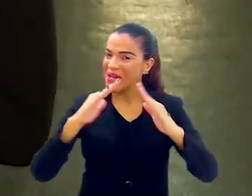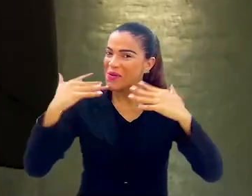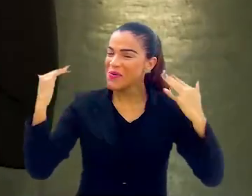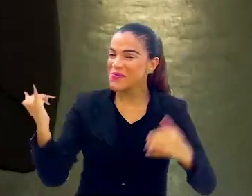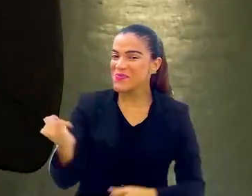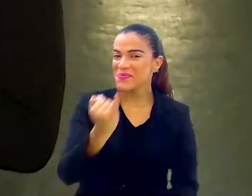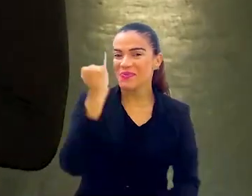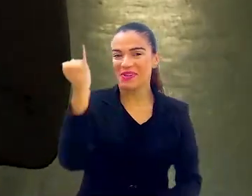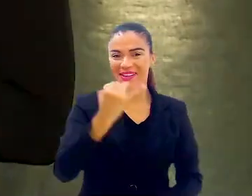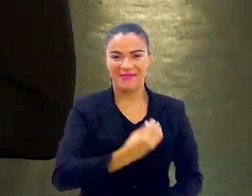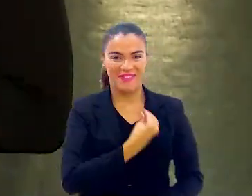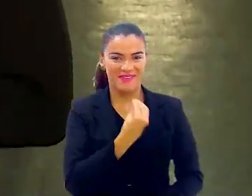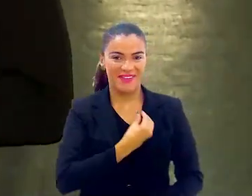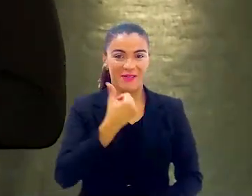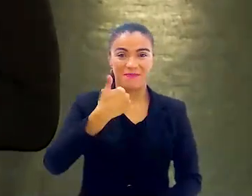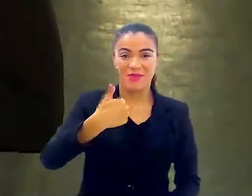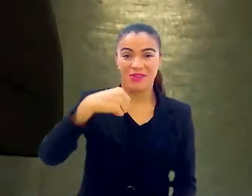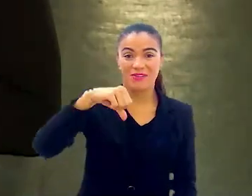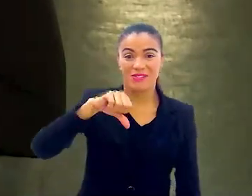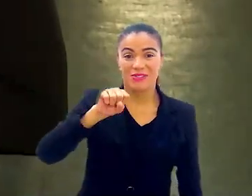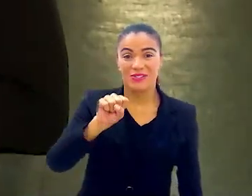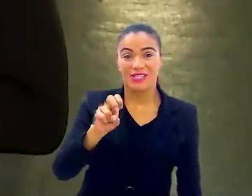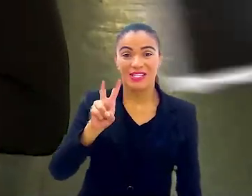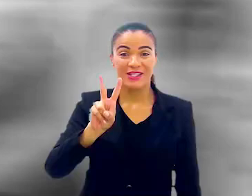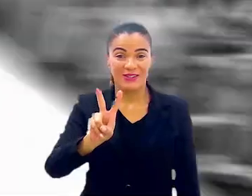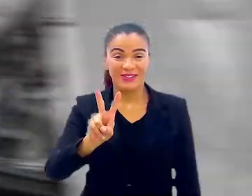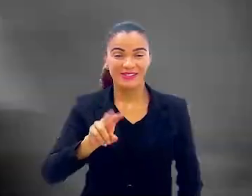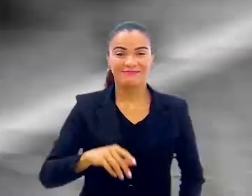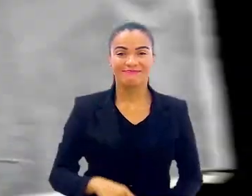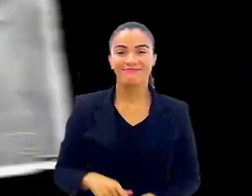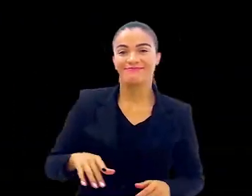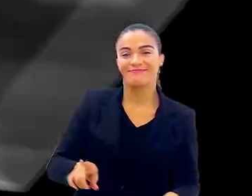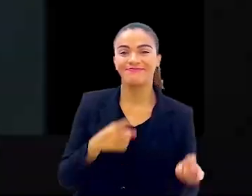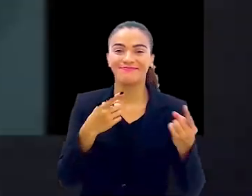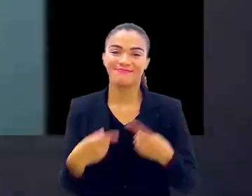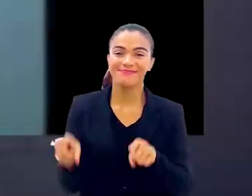grande da minha vida, que foi em 1982, como eu disse a você.